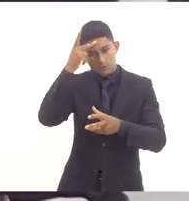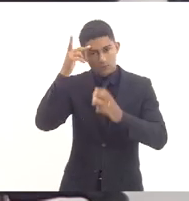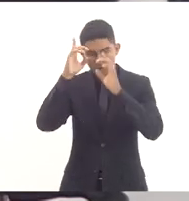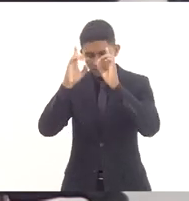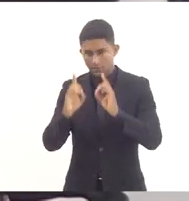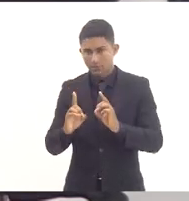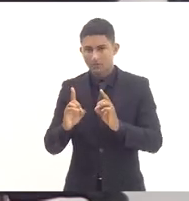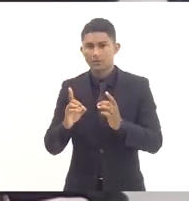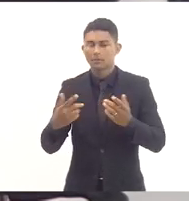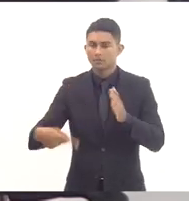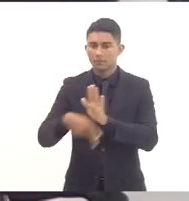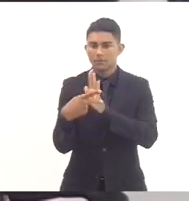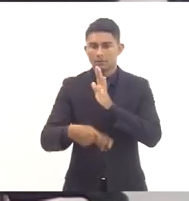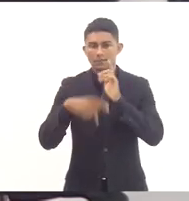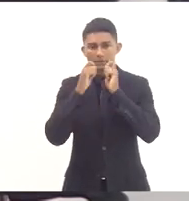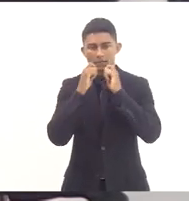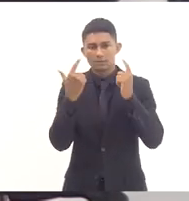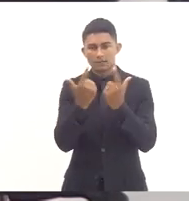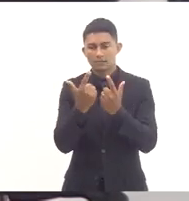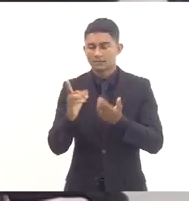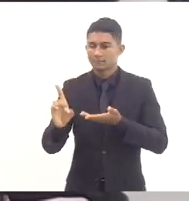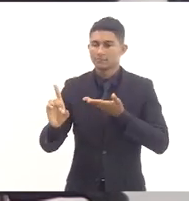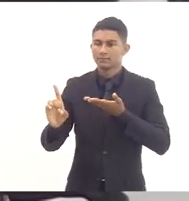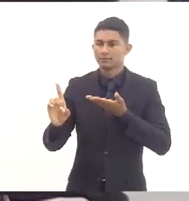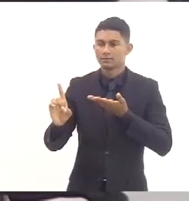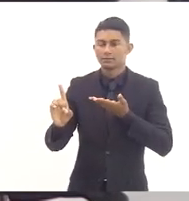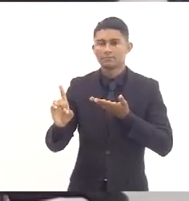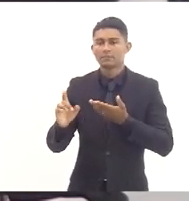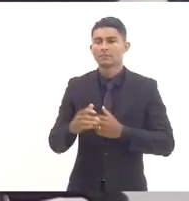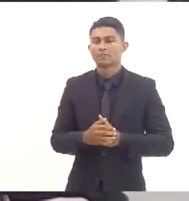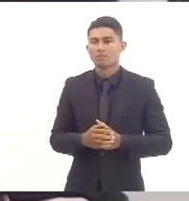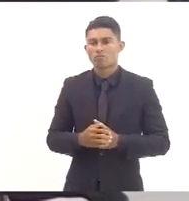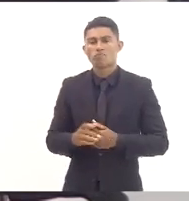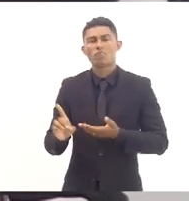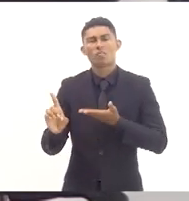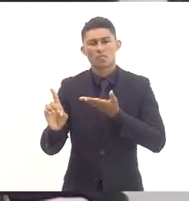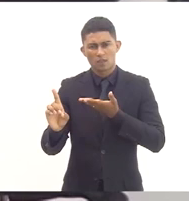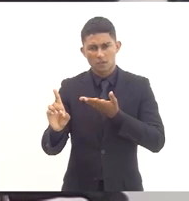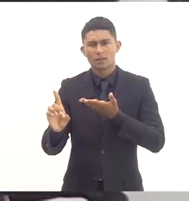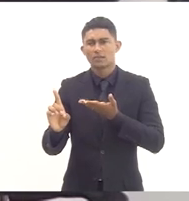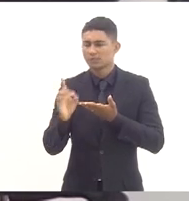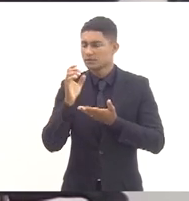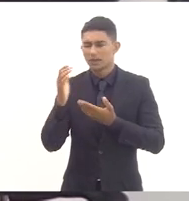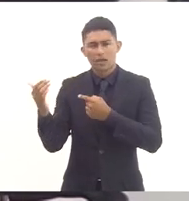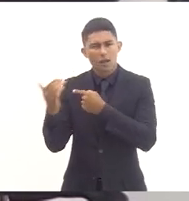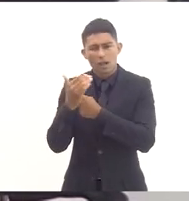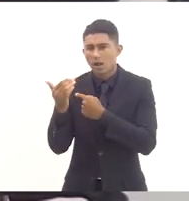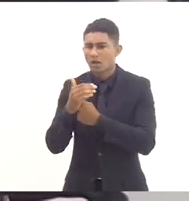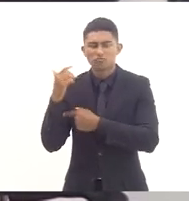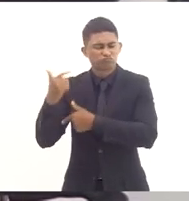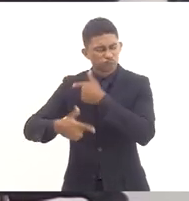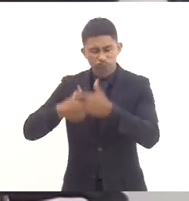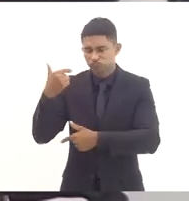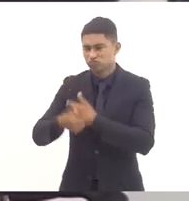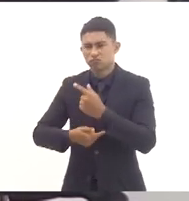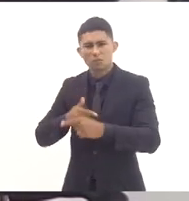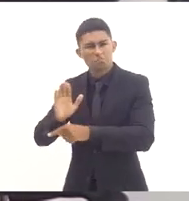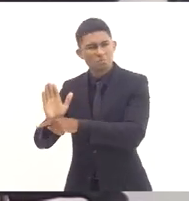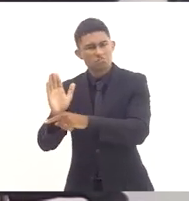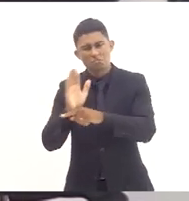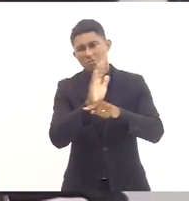da Assembleia O Charles é um grande colaborador nós uma pessoa